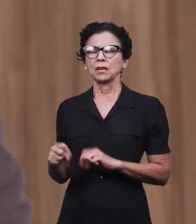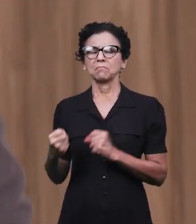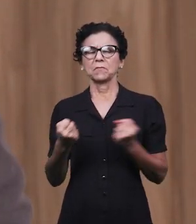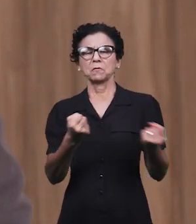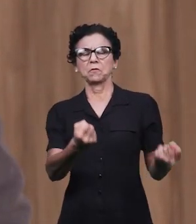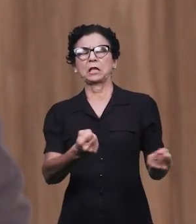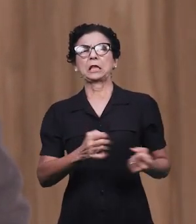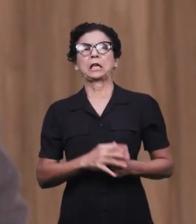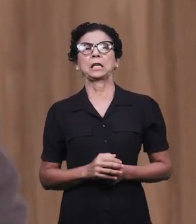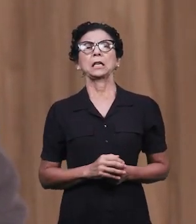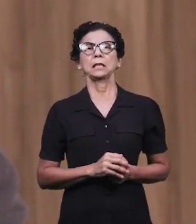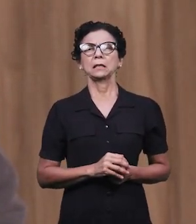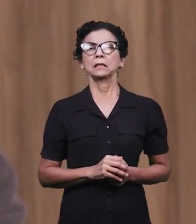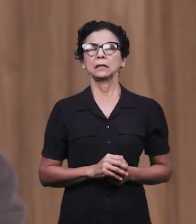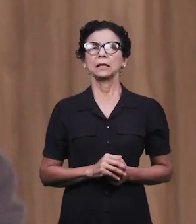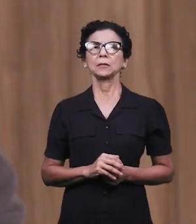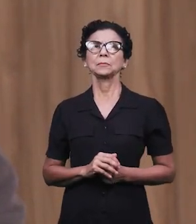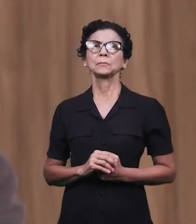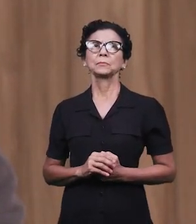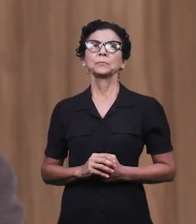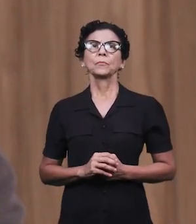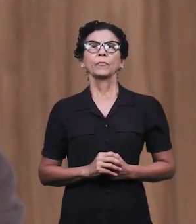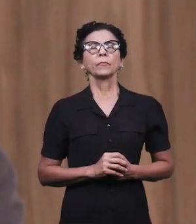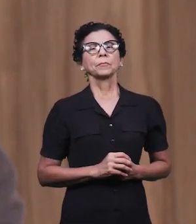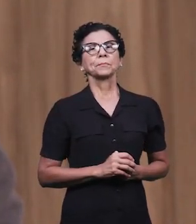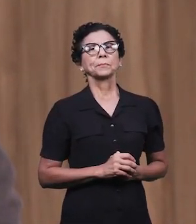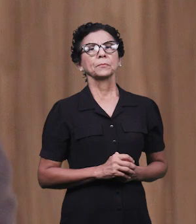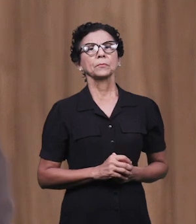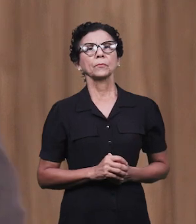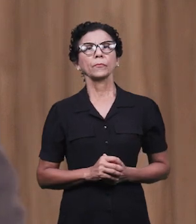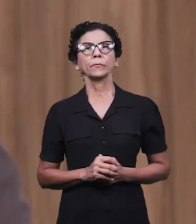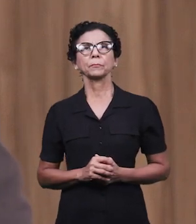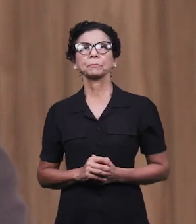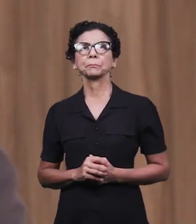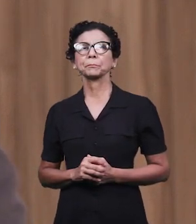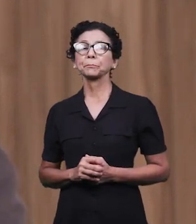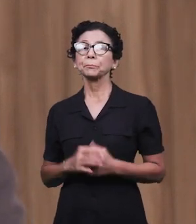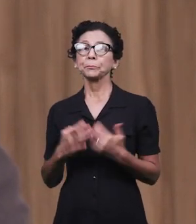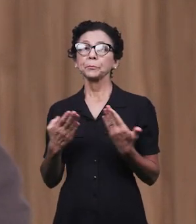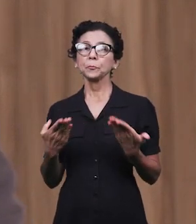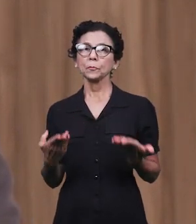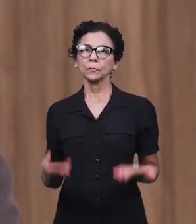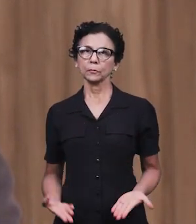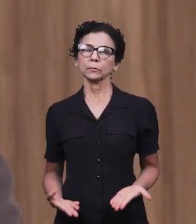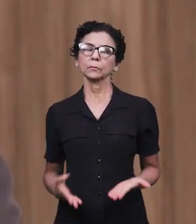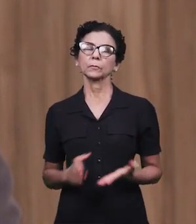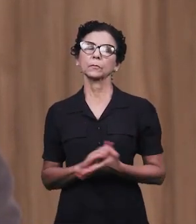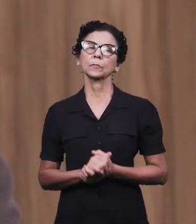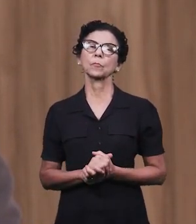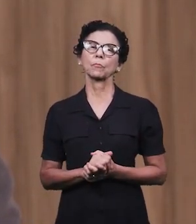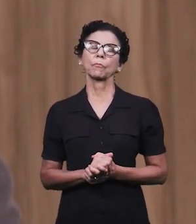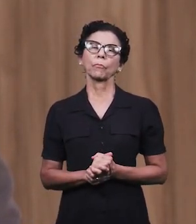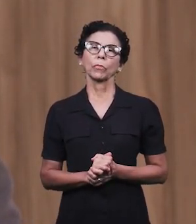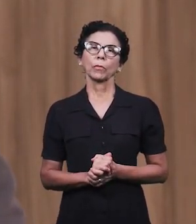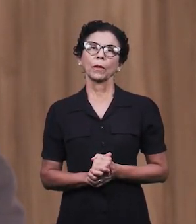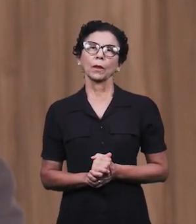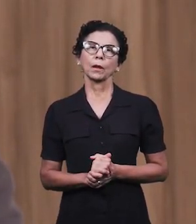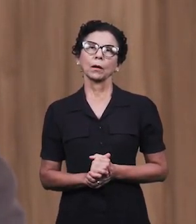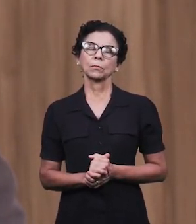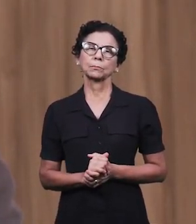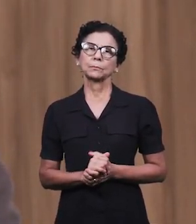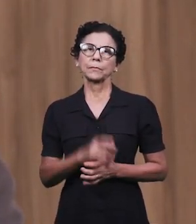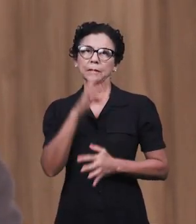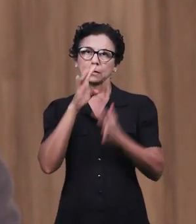essas situações, essas circunstâncias, elas estão sendo sediadas enquanto Paulo está no pretório